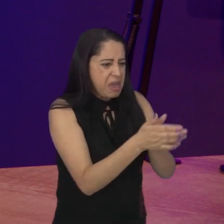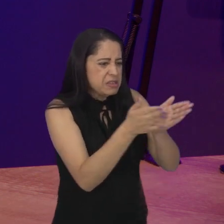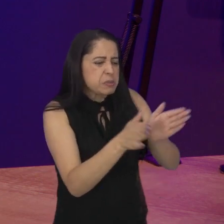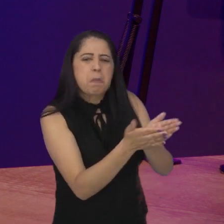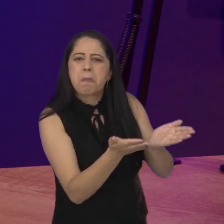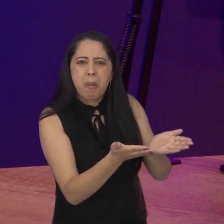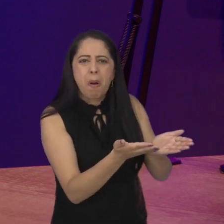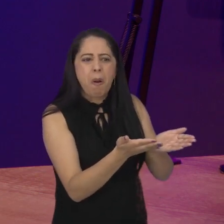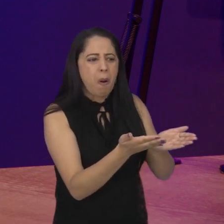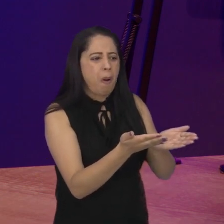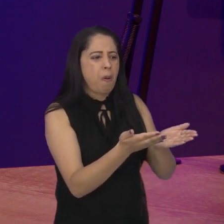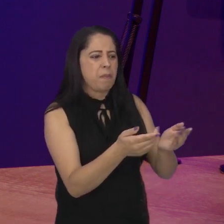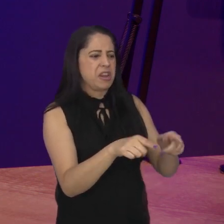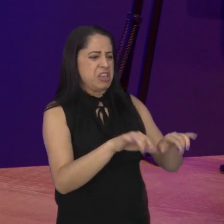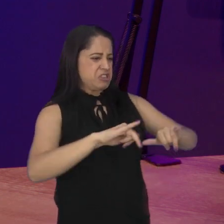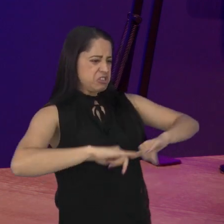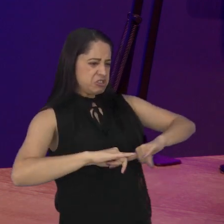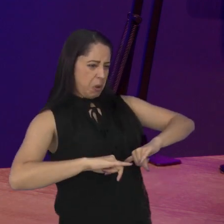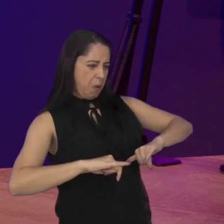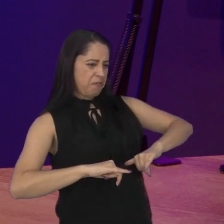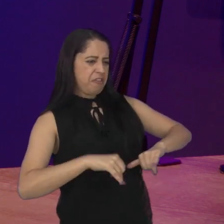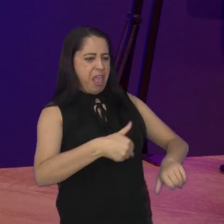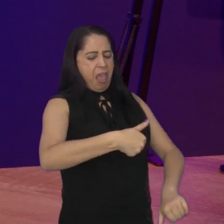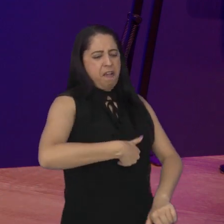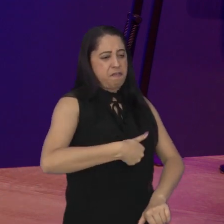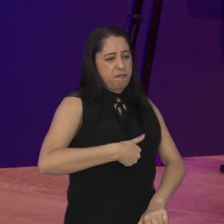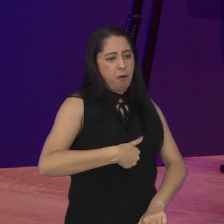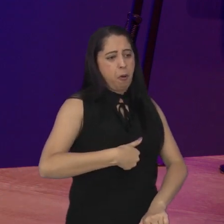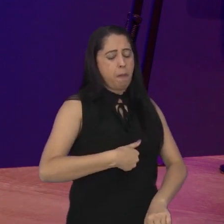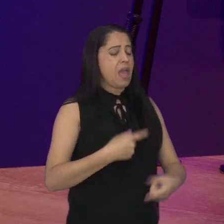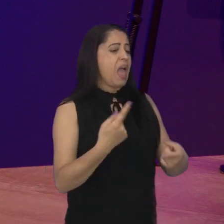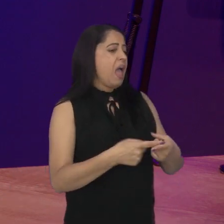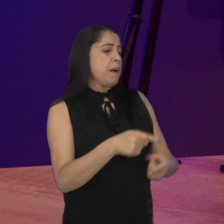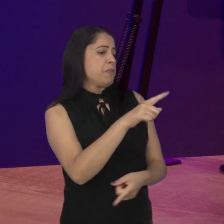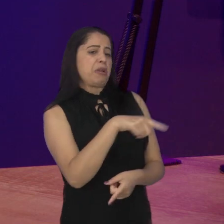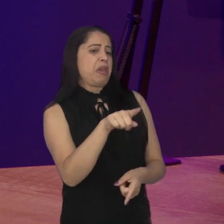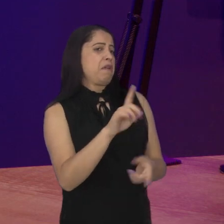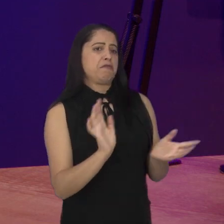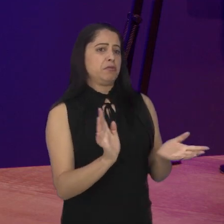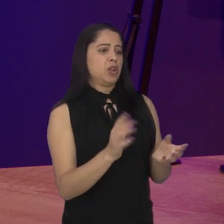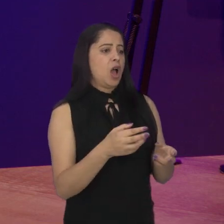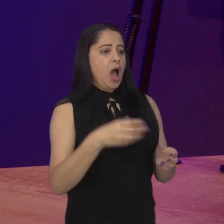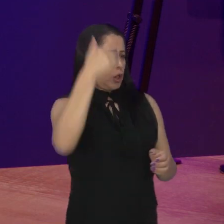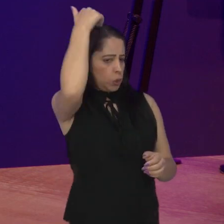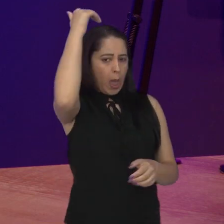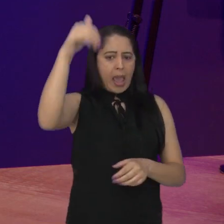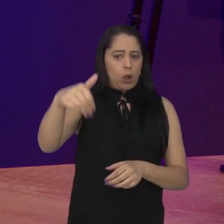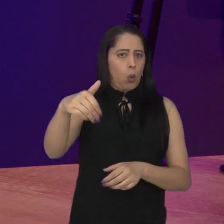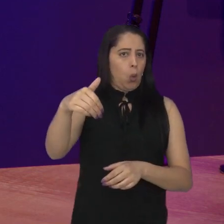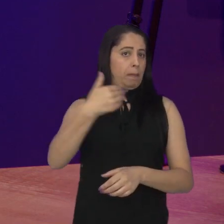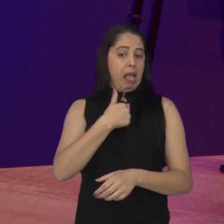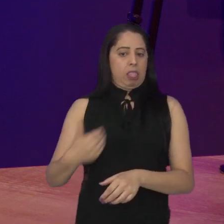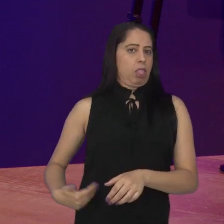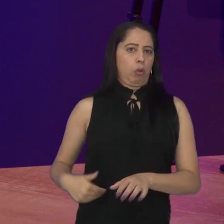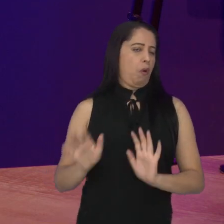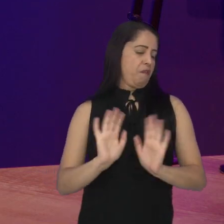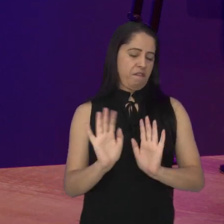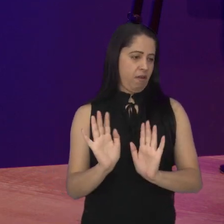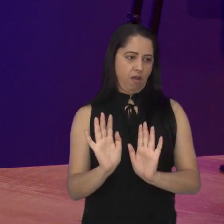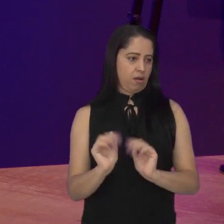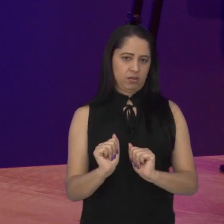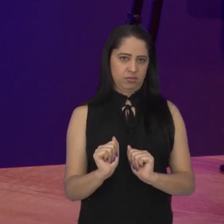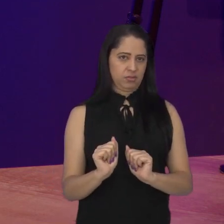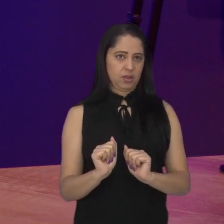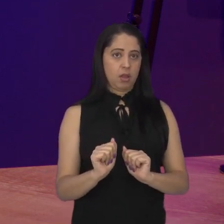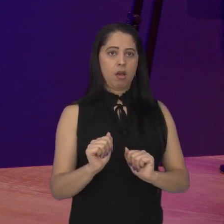né, da galera ser pobre e de existir fome e toda a desigualdade, não é do sistema, não é da galera